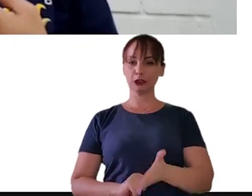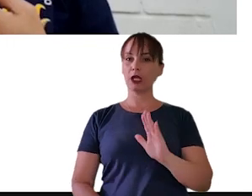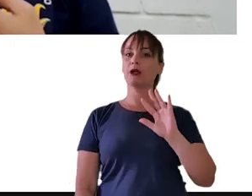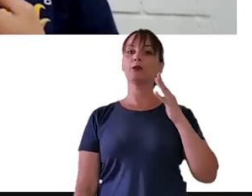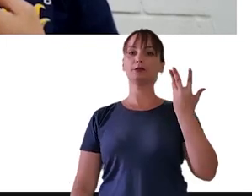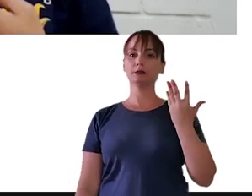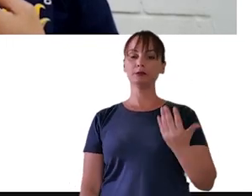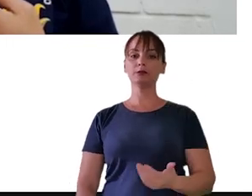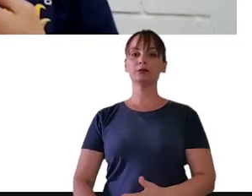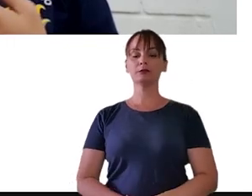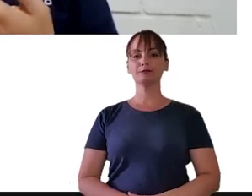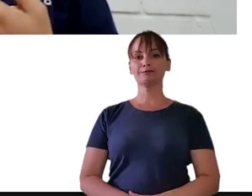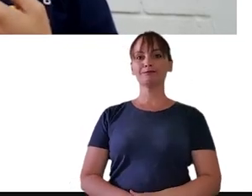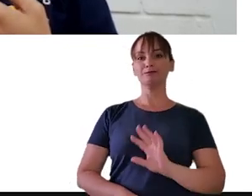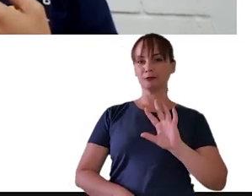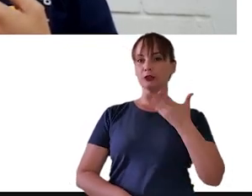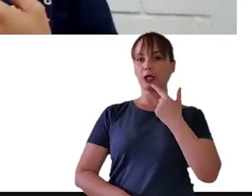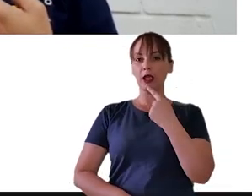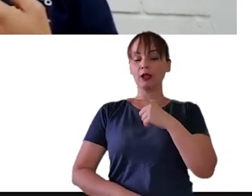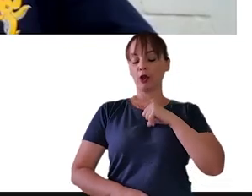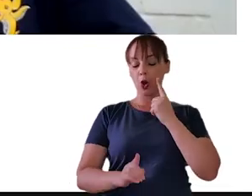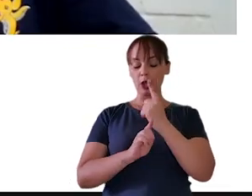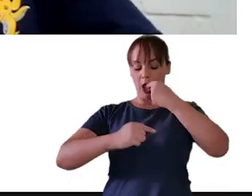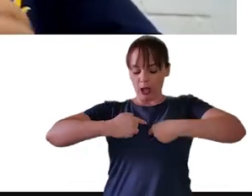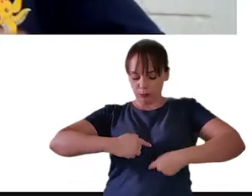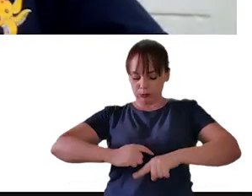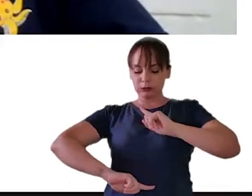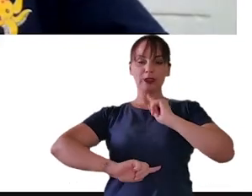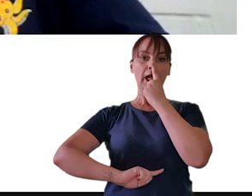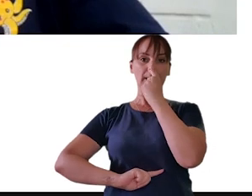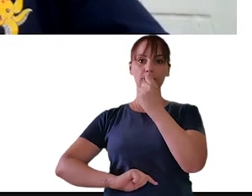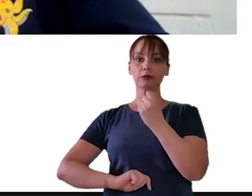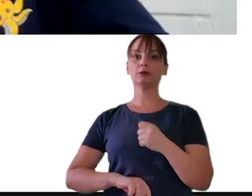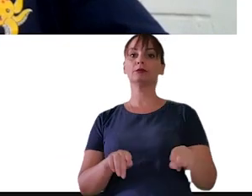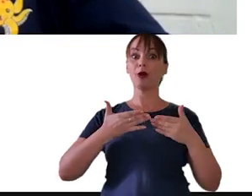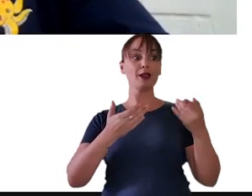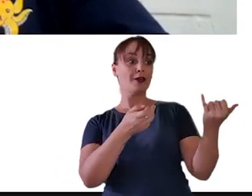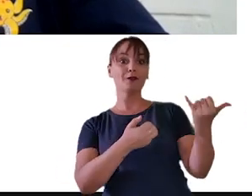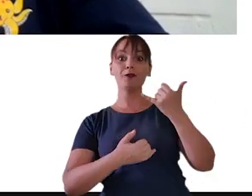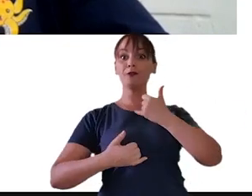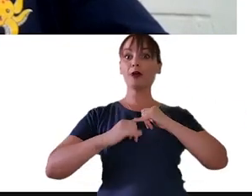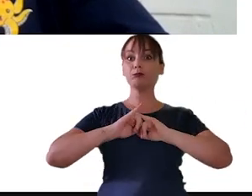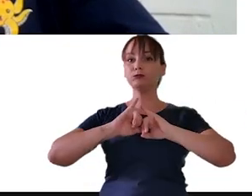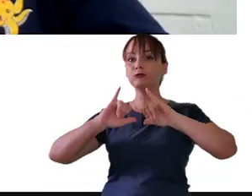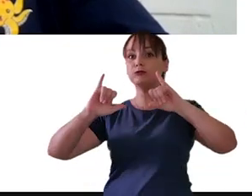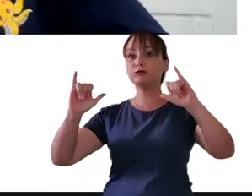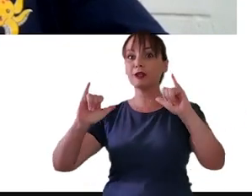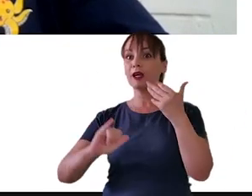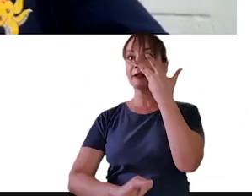aves, aparecerem aqui com lixo no estômago. Aquele recado para a garotada que quer, de